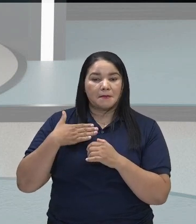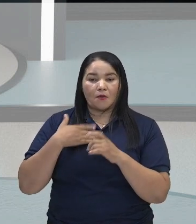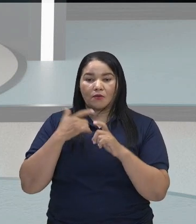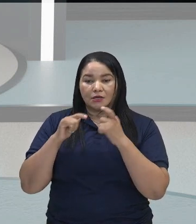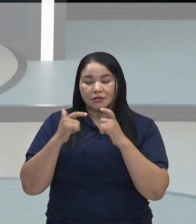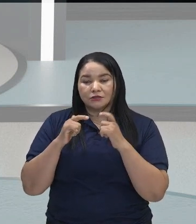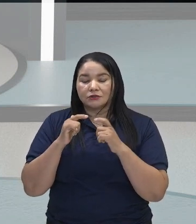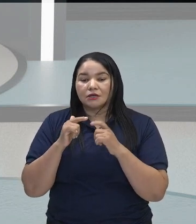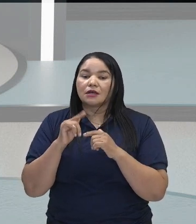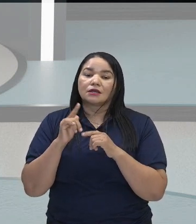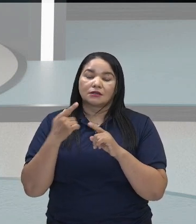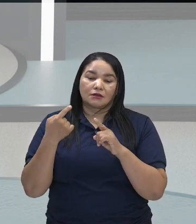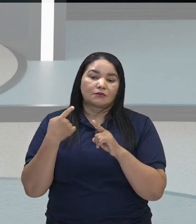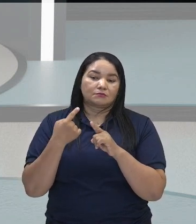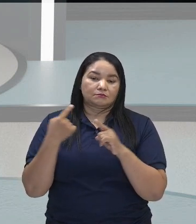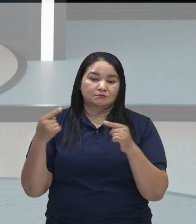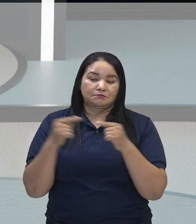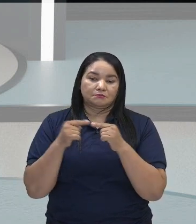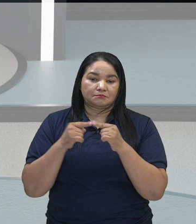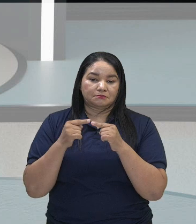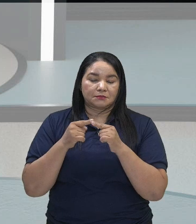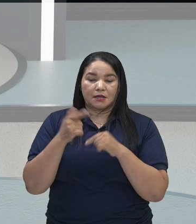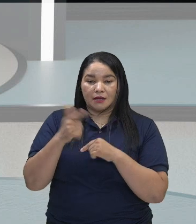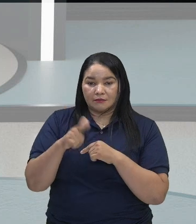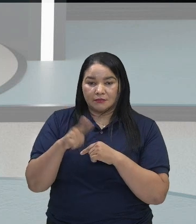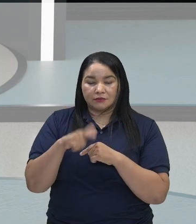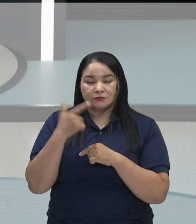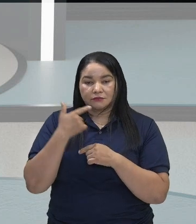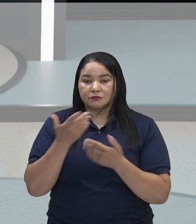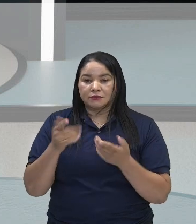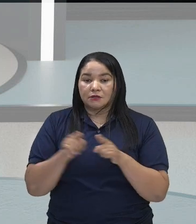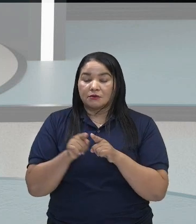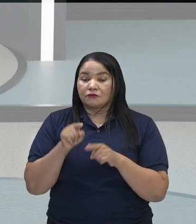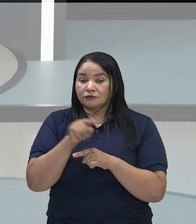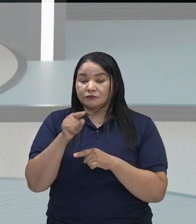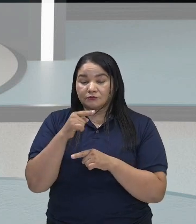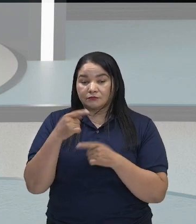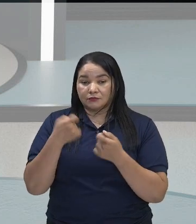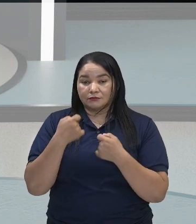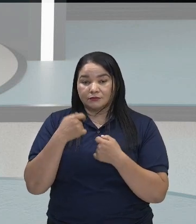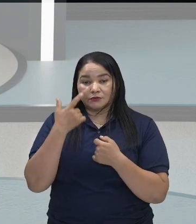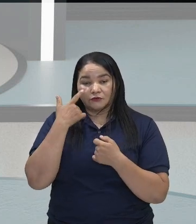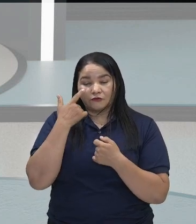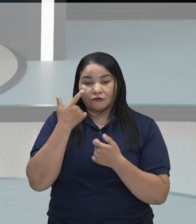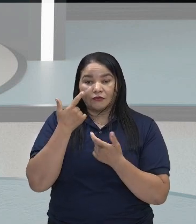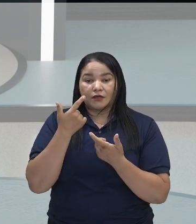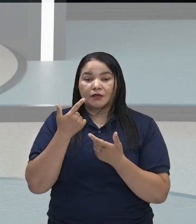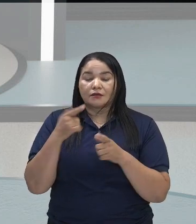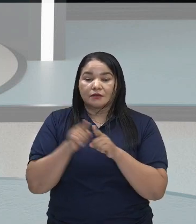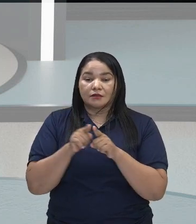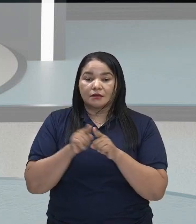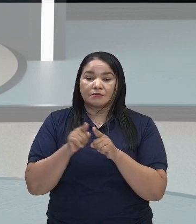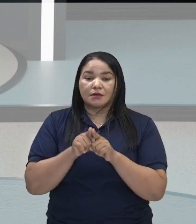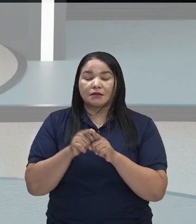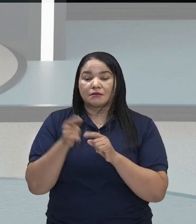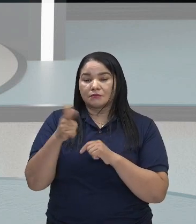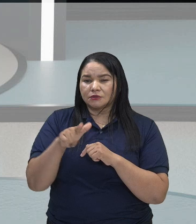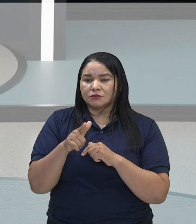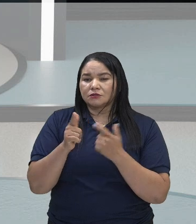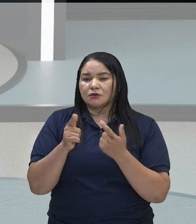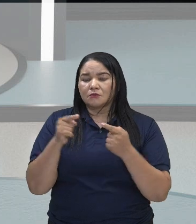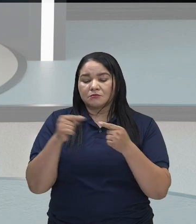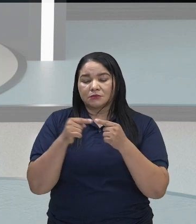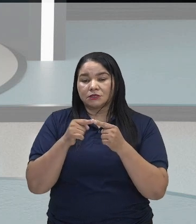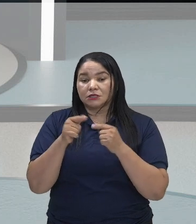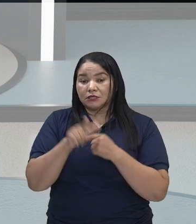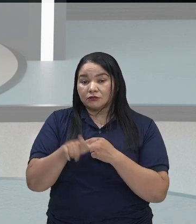literário. Por que eu disse para vocês observarem bem a questão do pleonasmo literário? Por quê? Porque